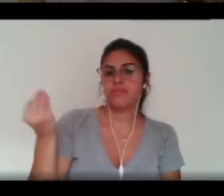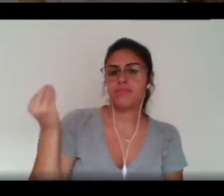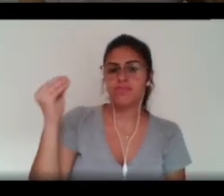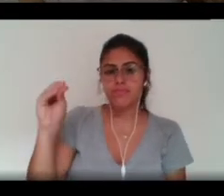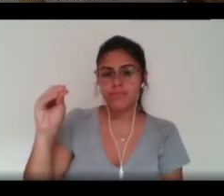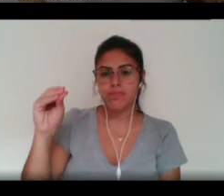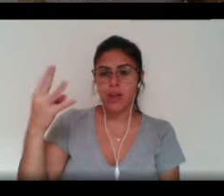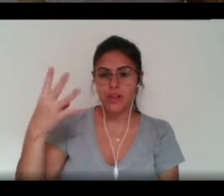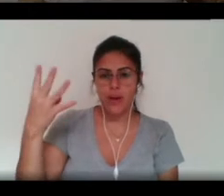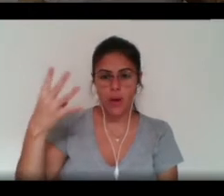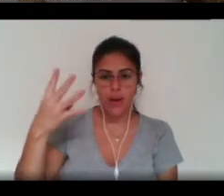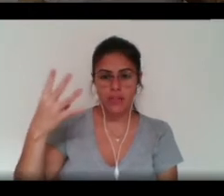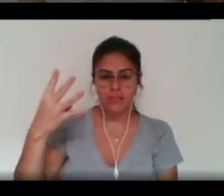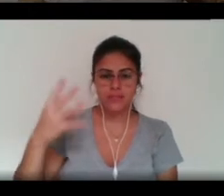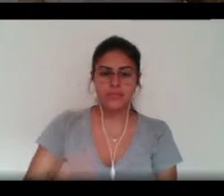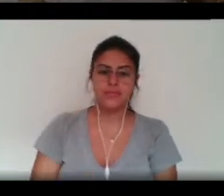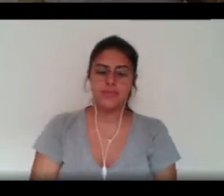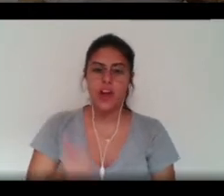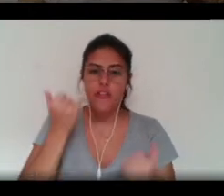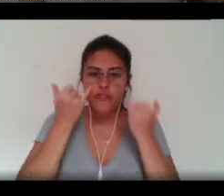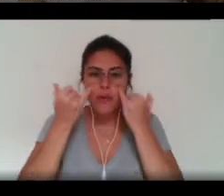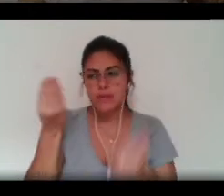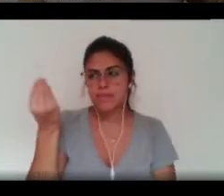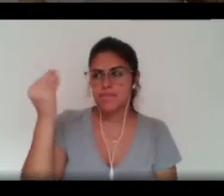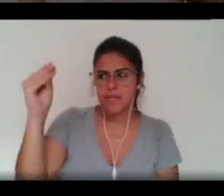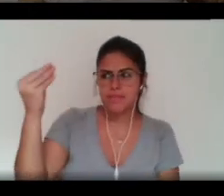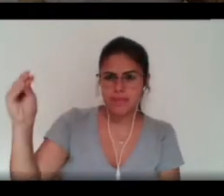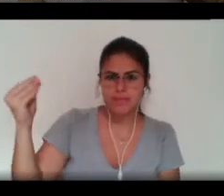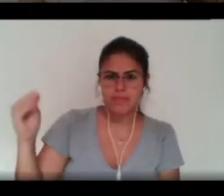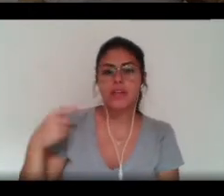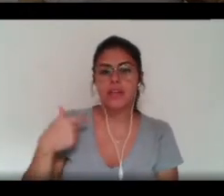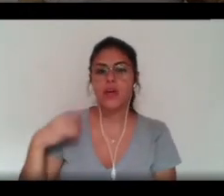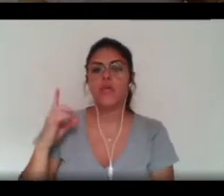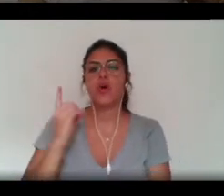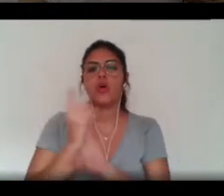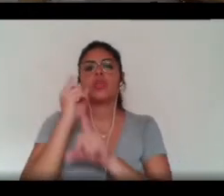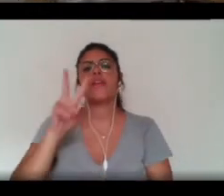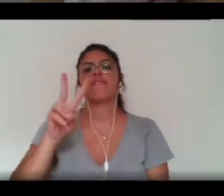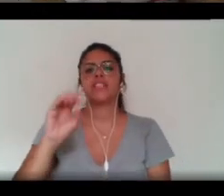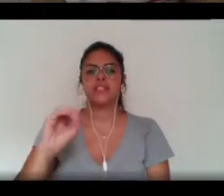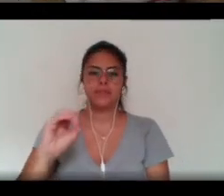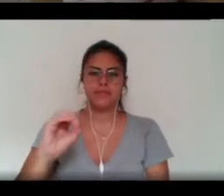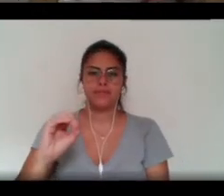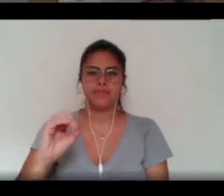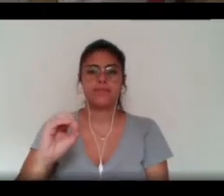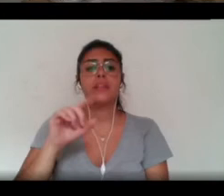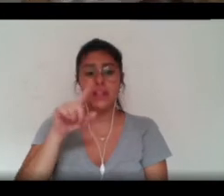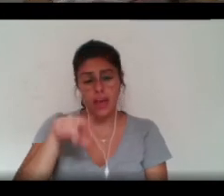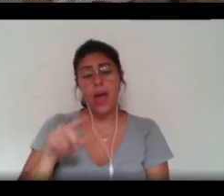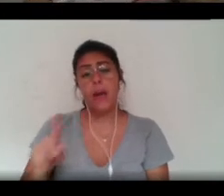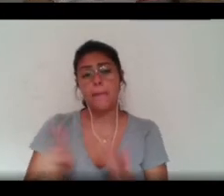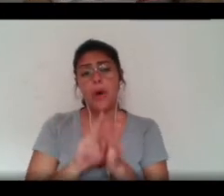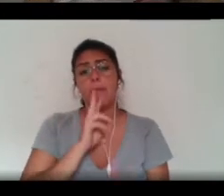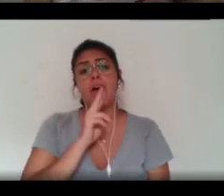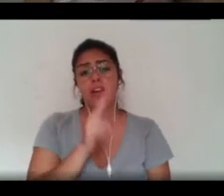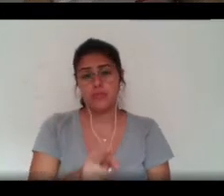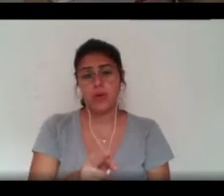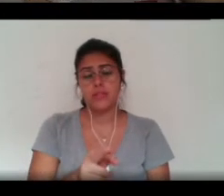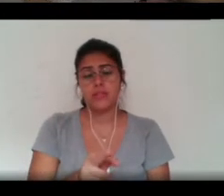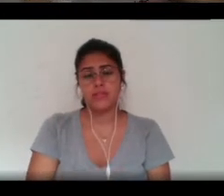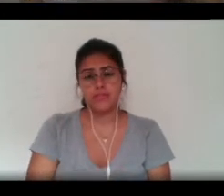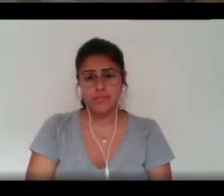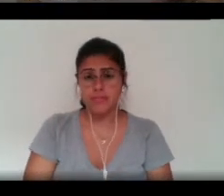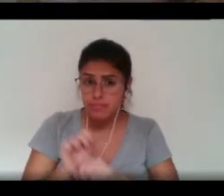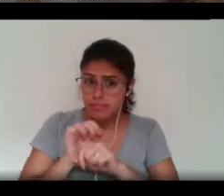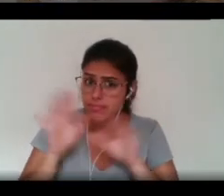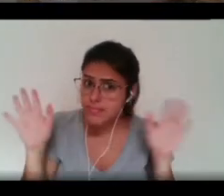na equação 4 e vou achar o meu V0, que é o que ele está pedindo. Tá claro?